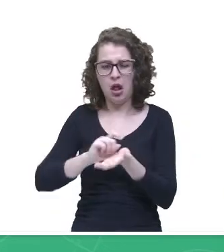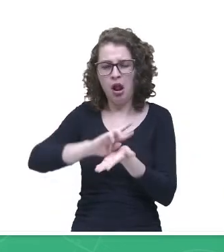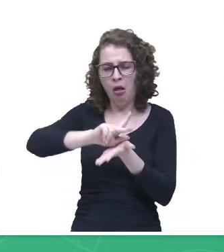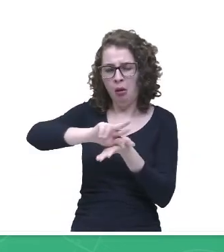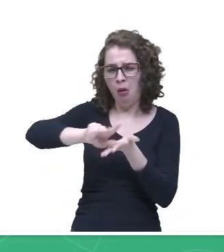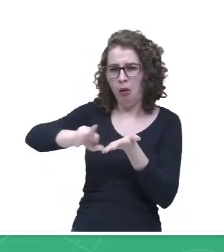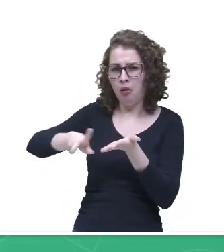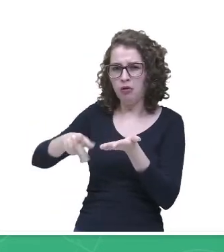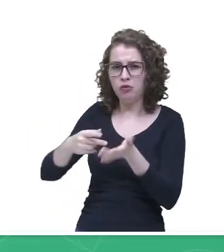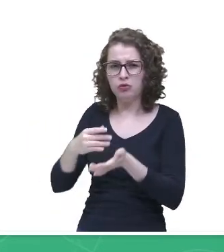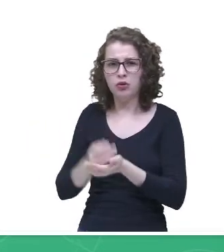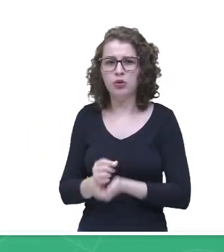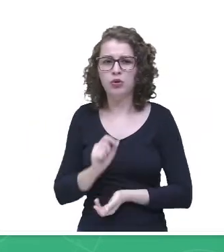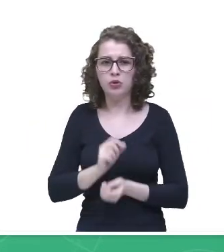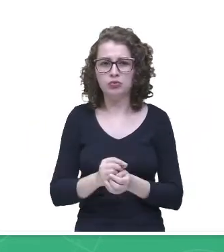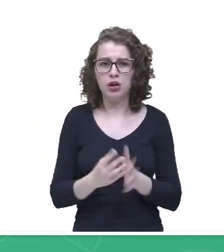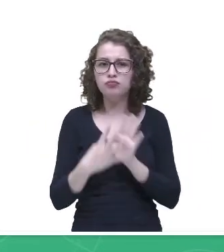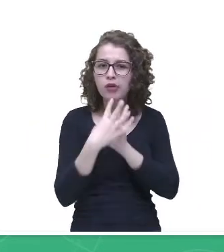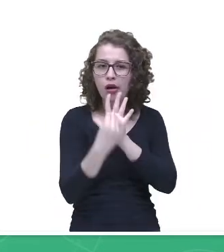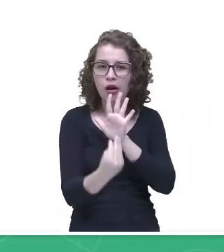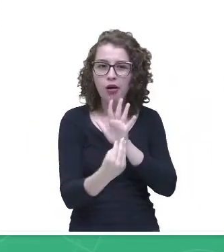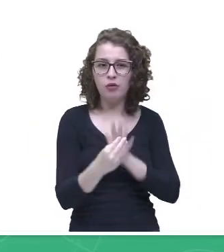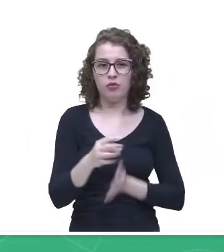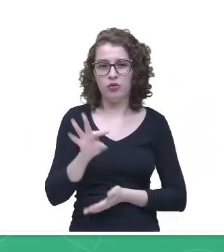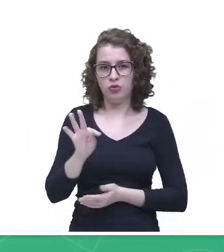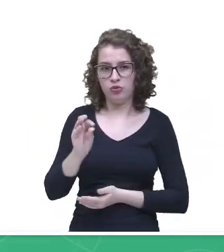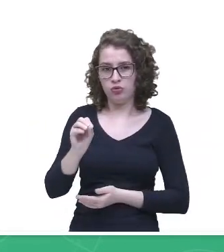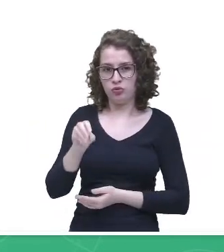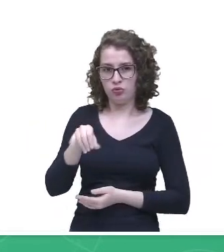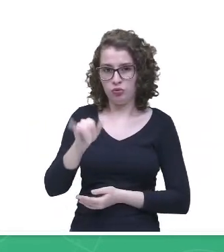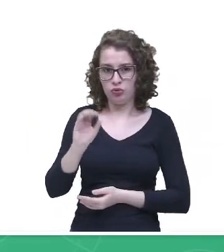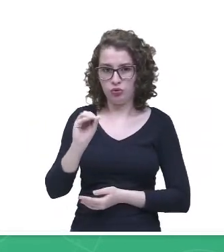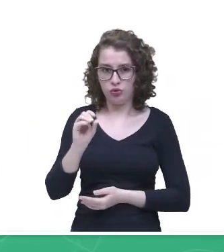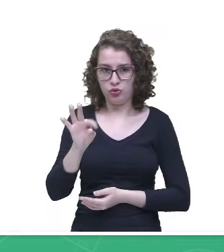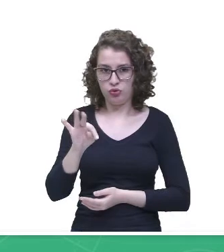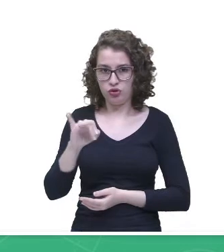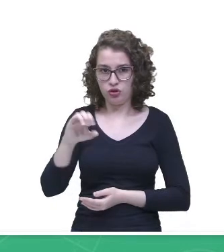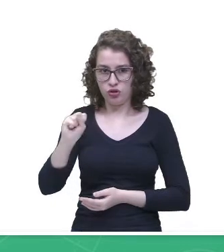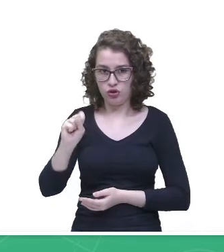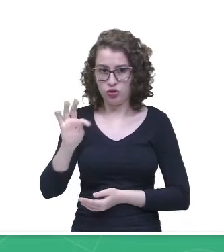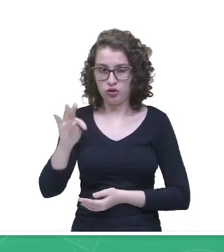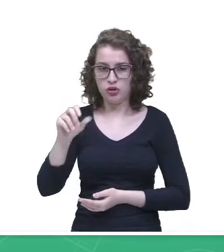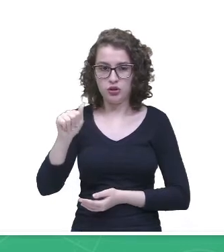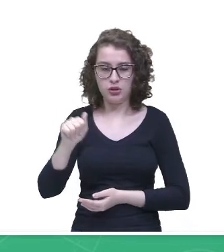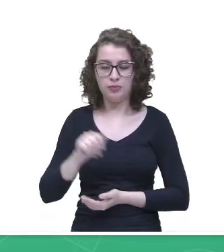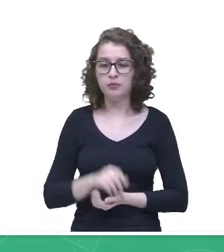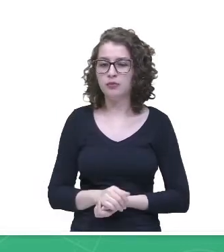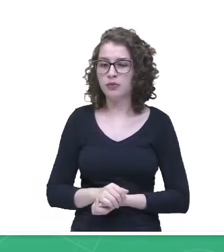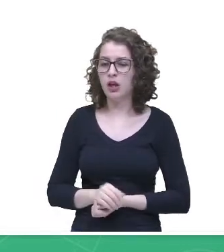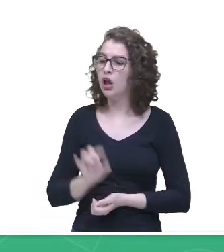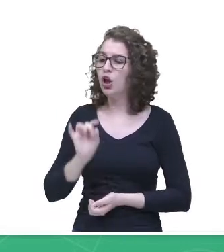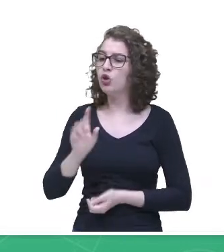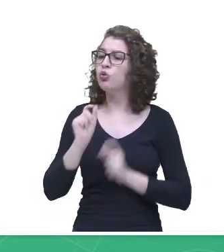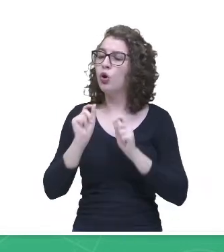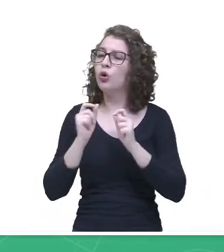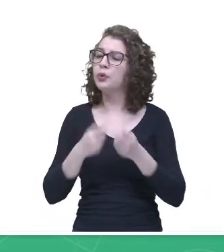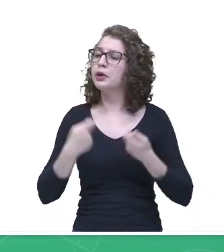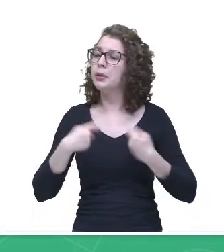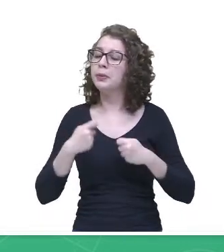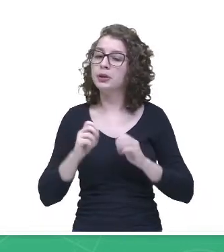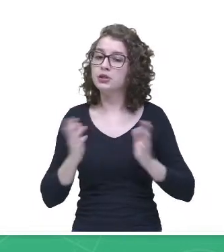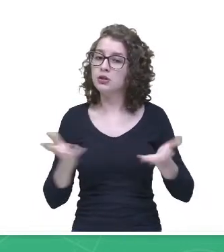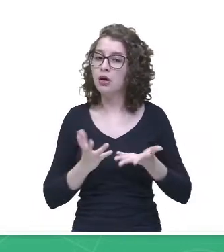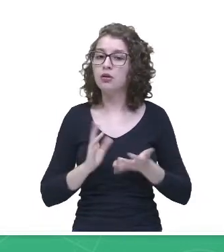modelo toyotista, né, do just in time, ou seja, somente o necessário. Por que somente